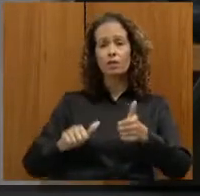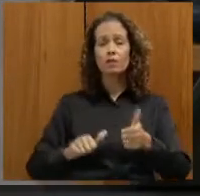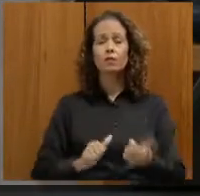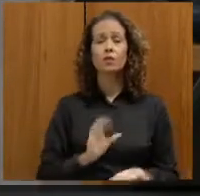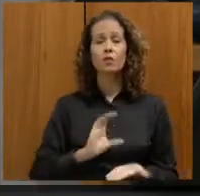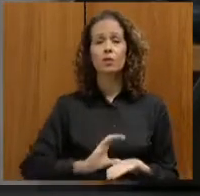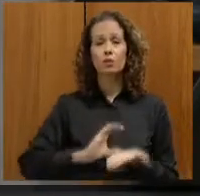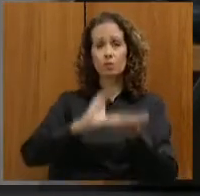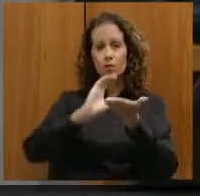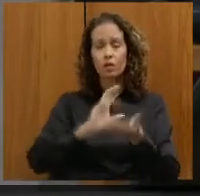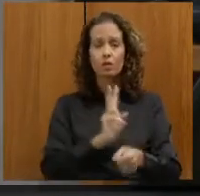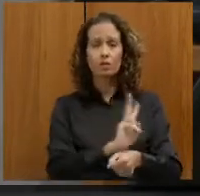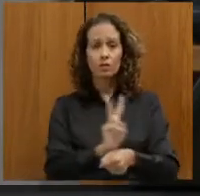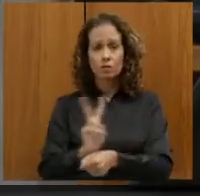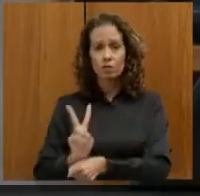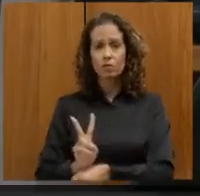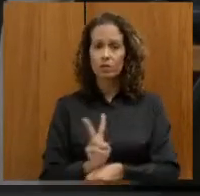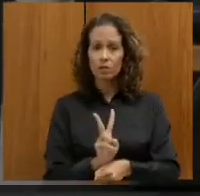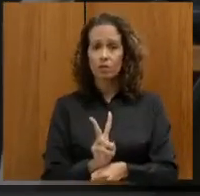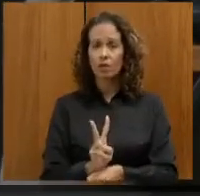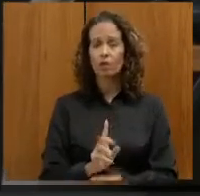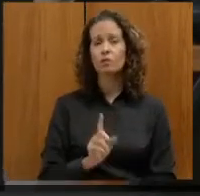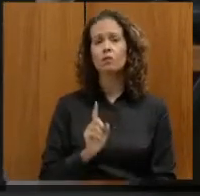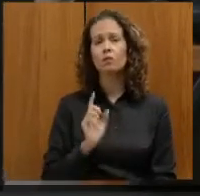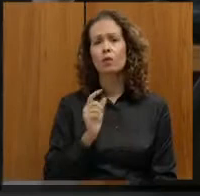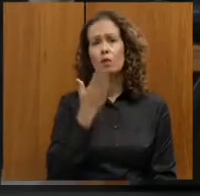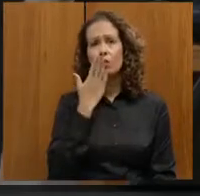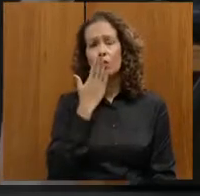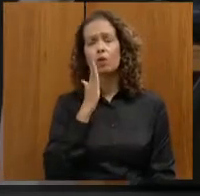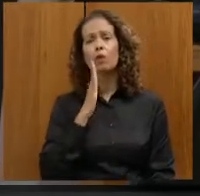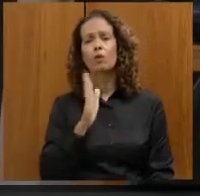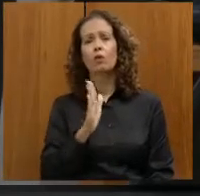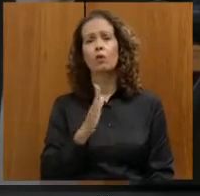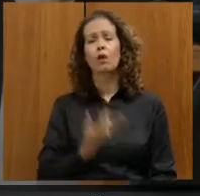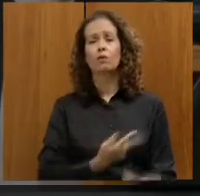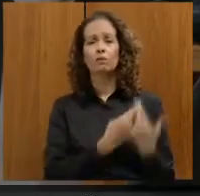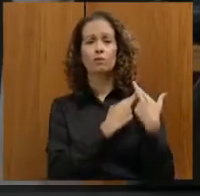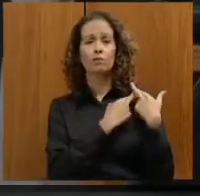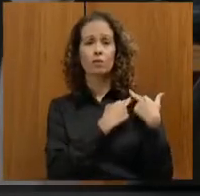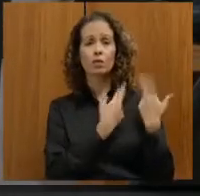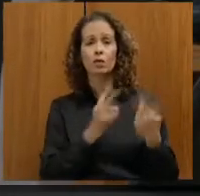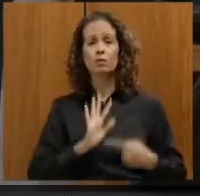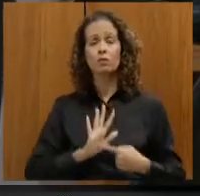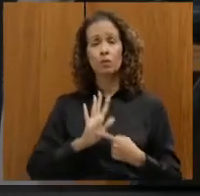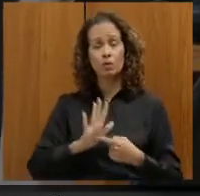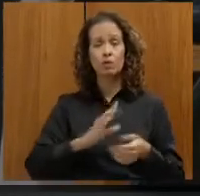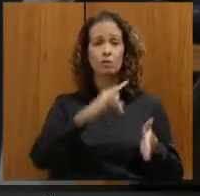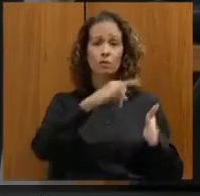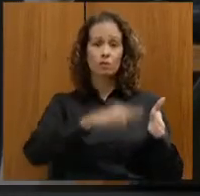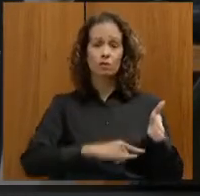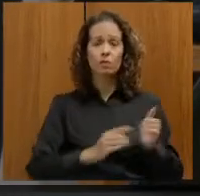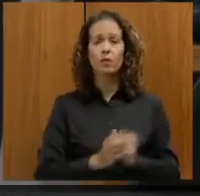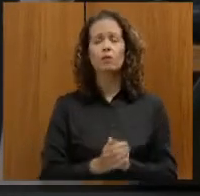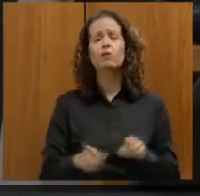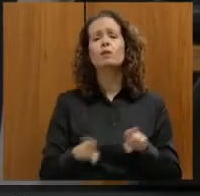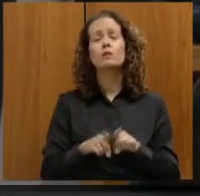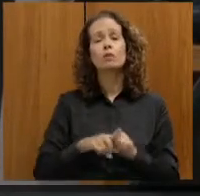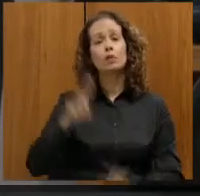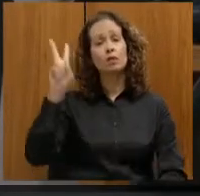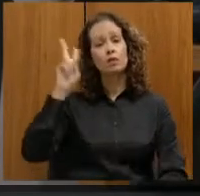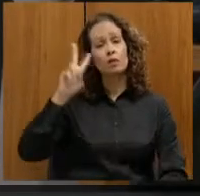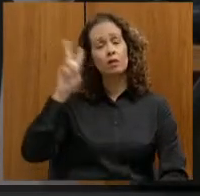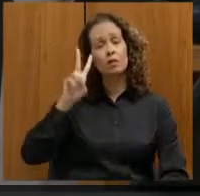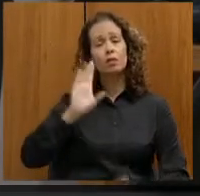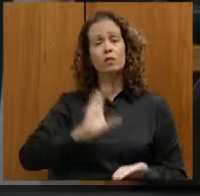supervisão o qual compete sobre ele emitir parecer Vale lembrar que as decisões do